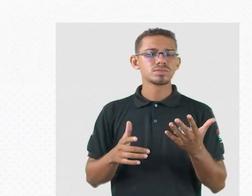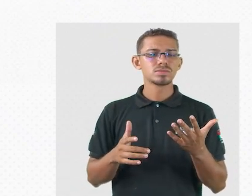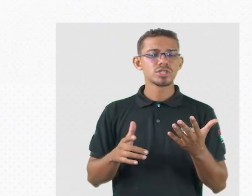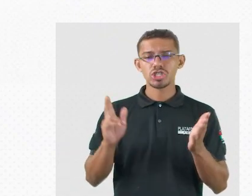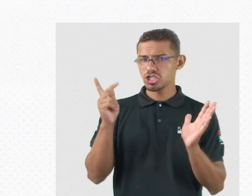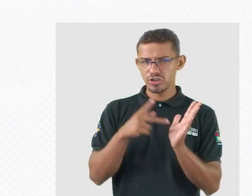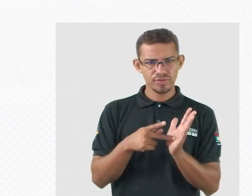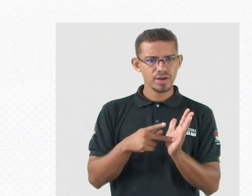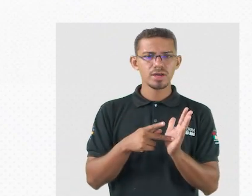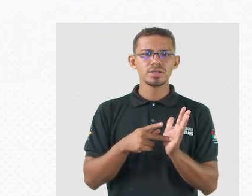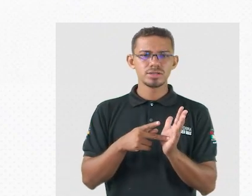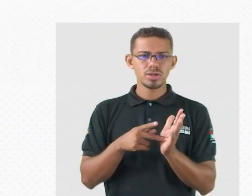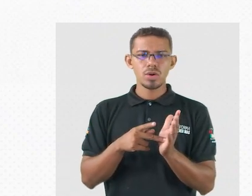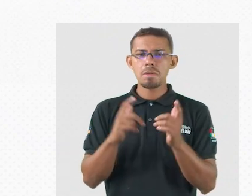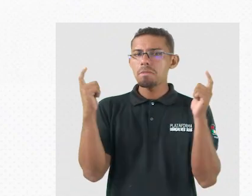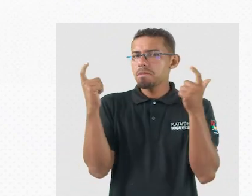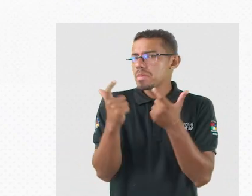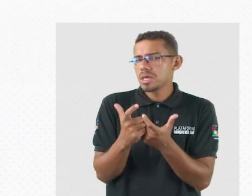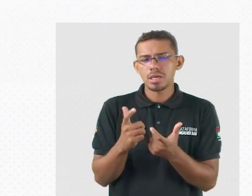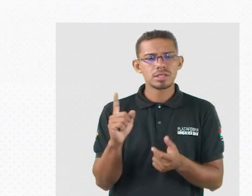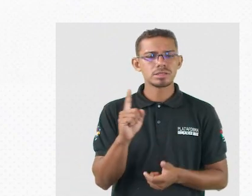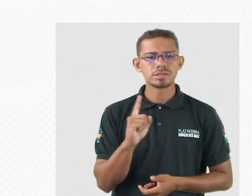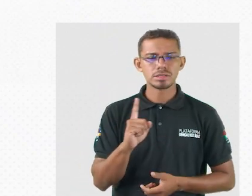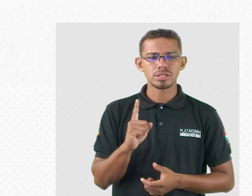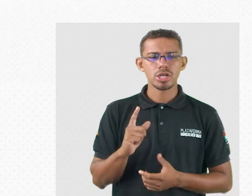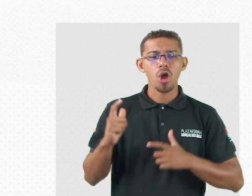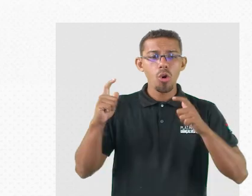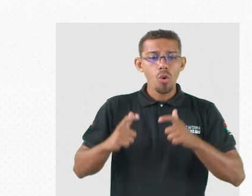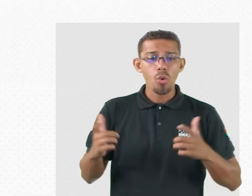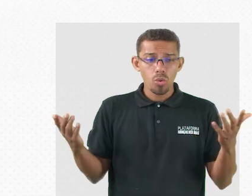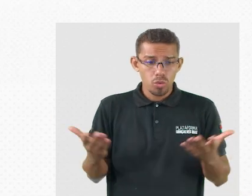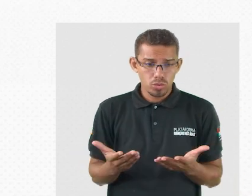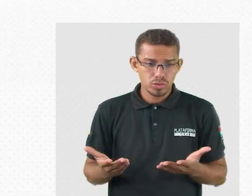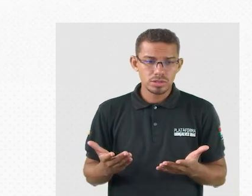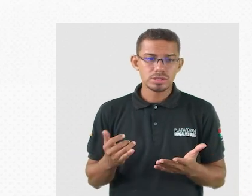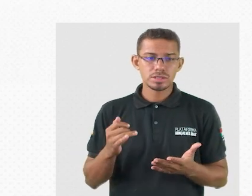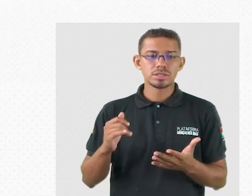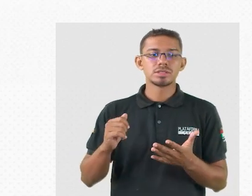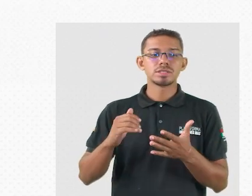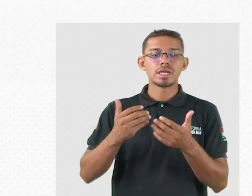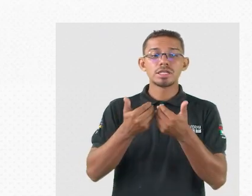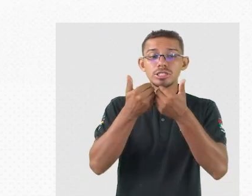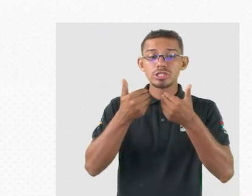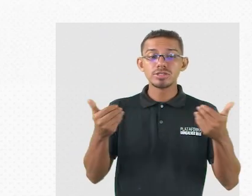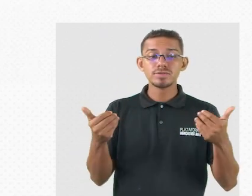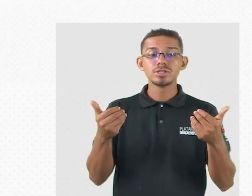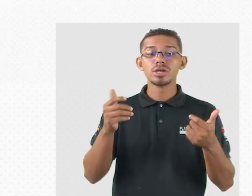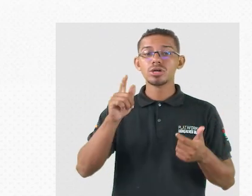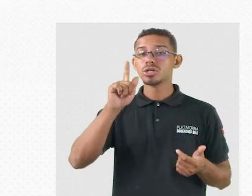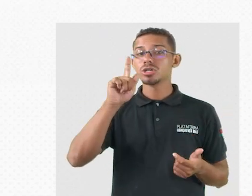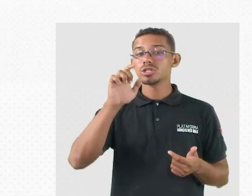de fato pequeno, né? Se a gente for ver hoje, por exemplo, na divisão geográfica